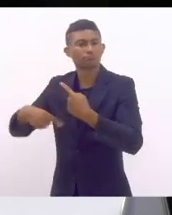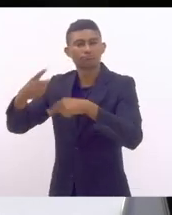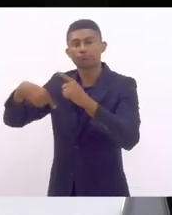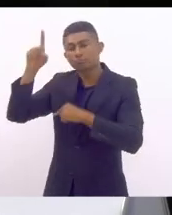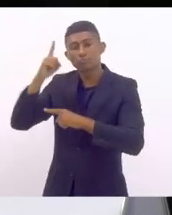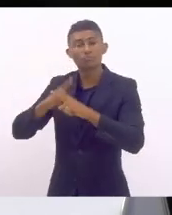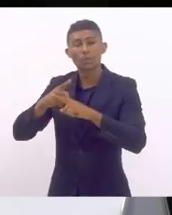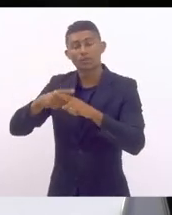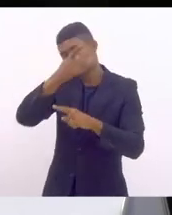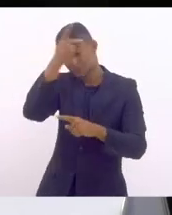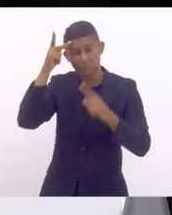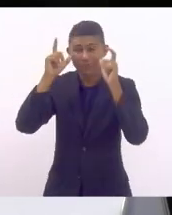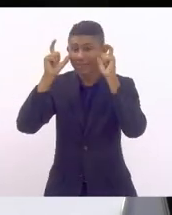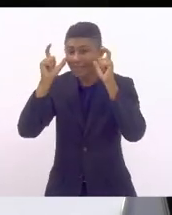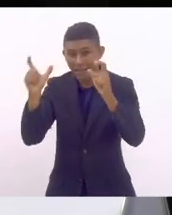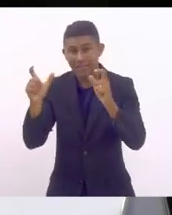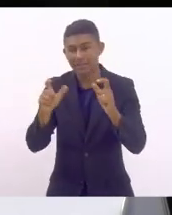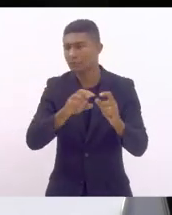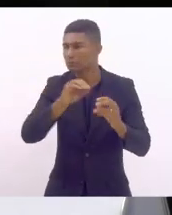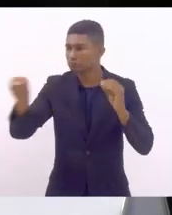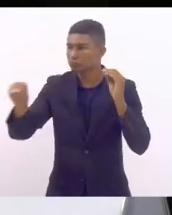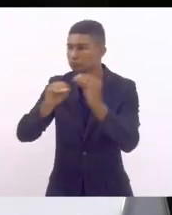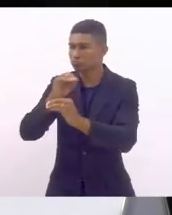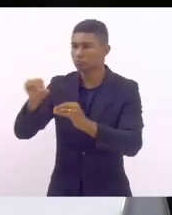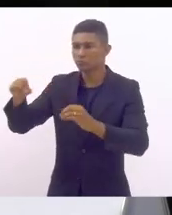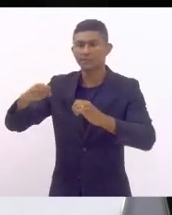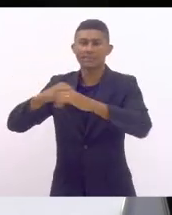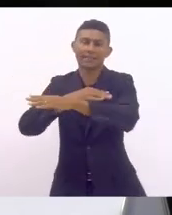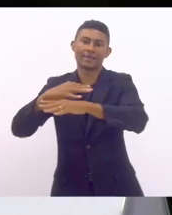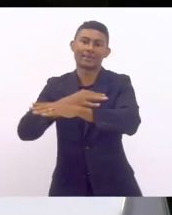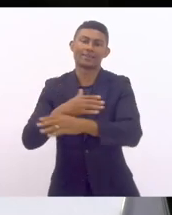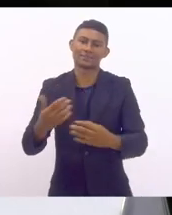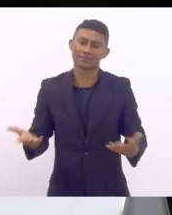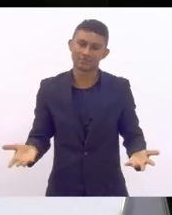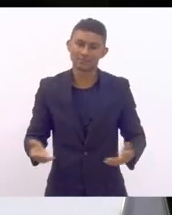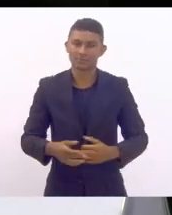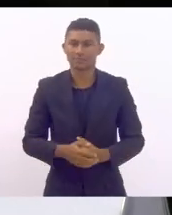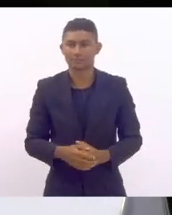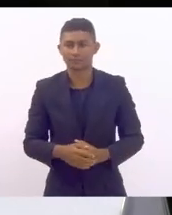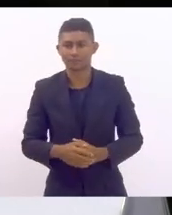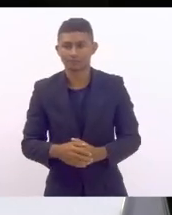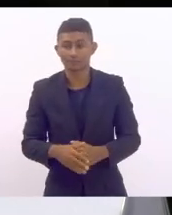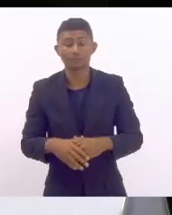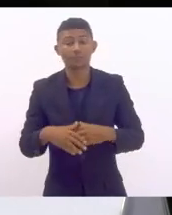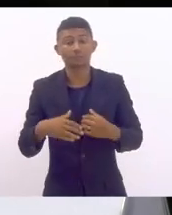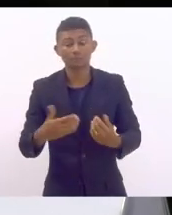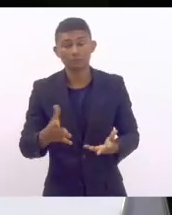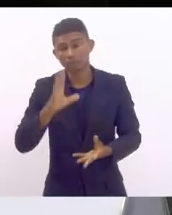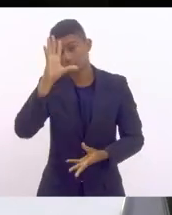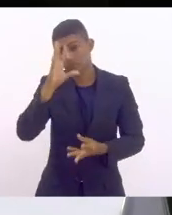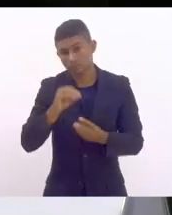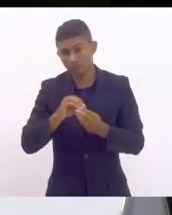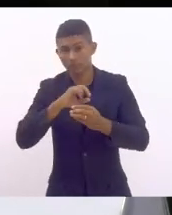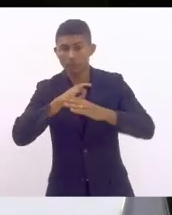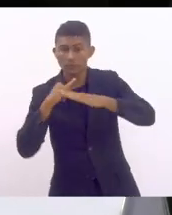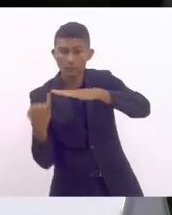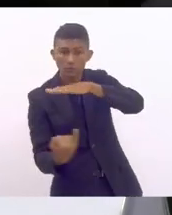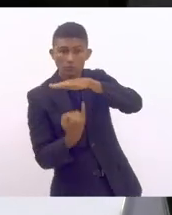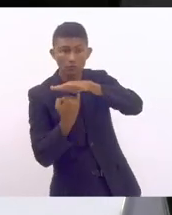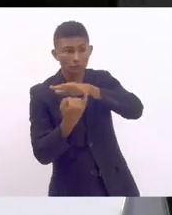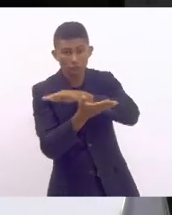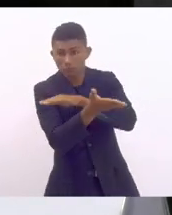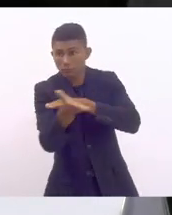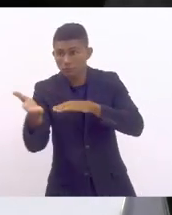profissionais no município e é portanto é a presença dessas instituições